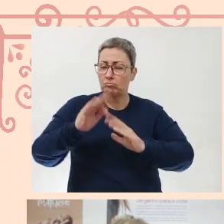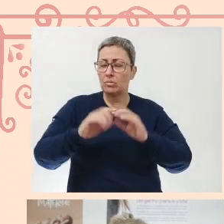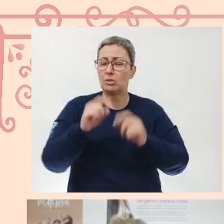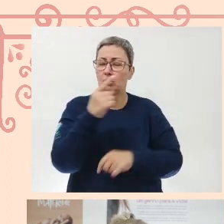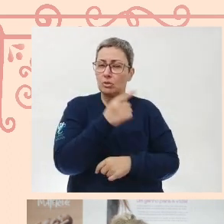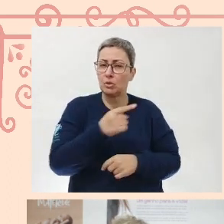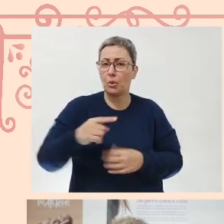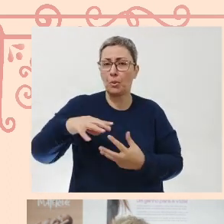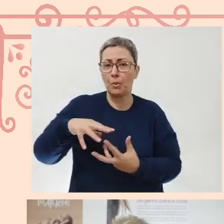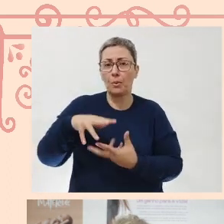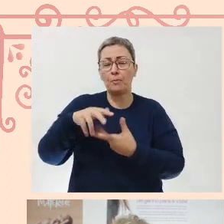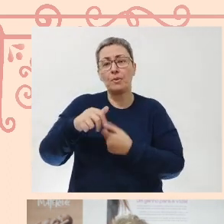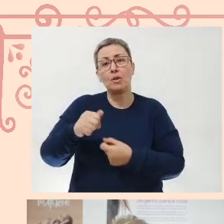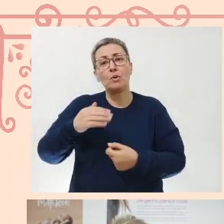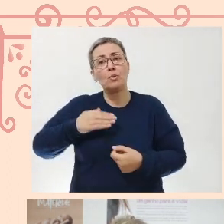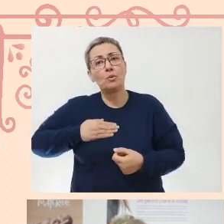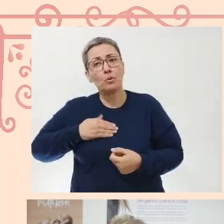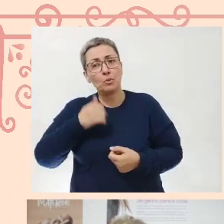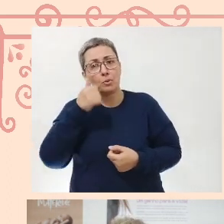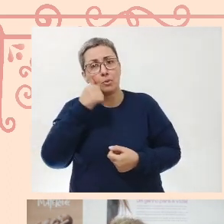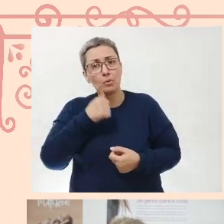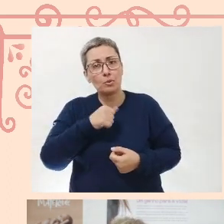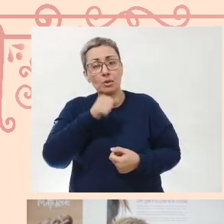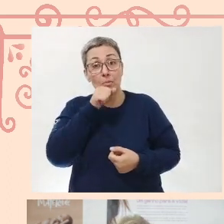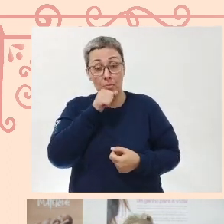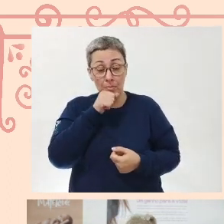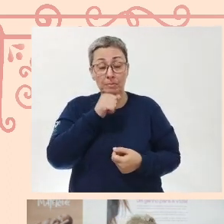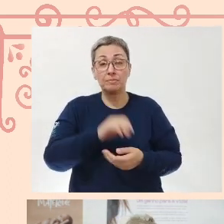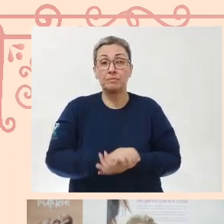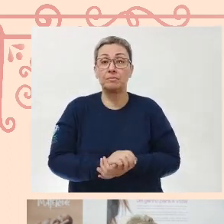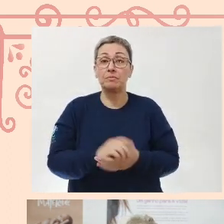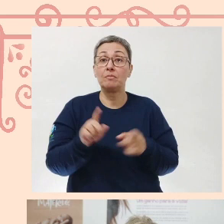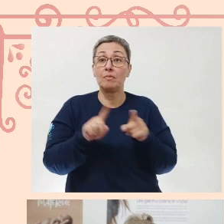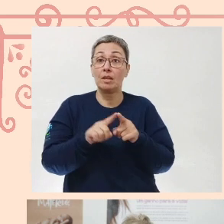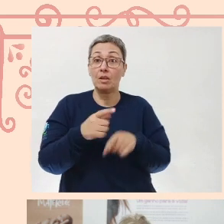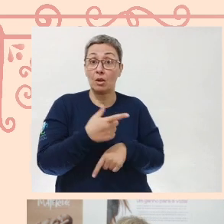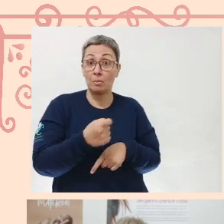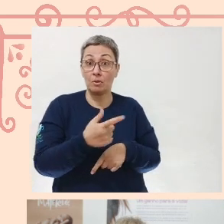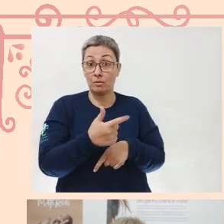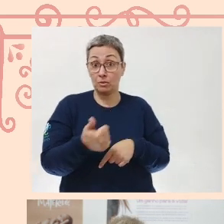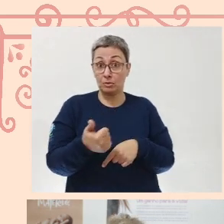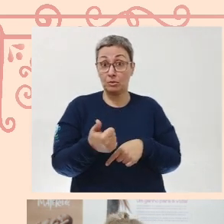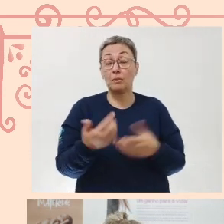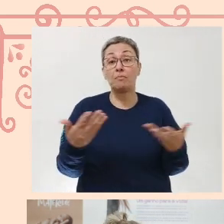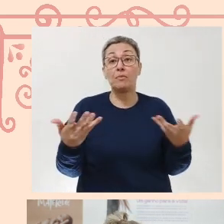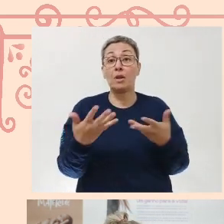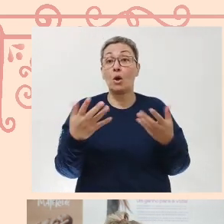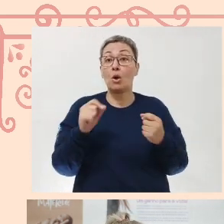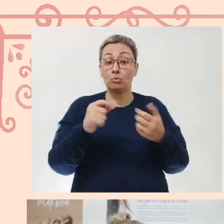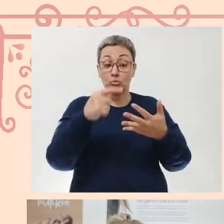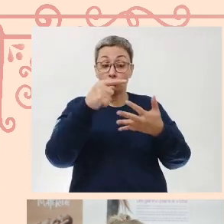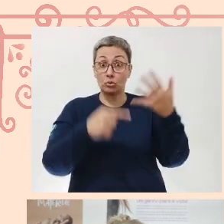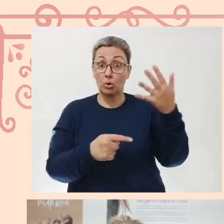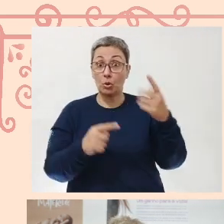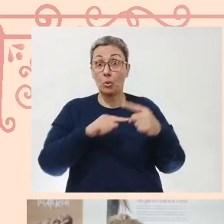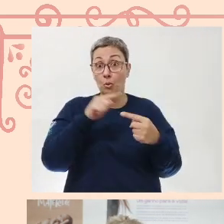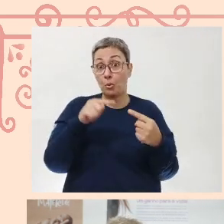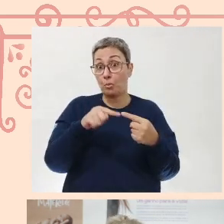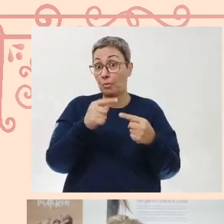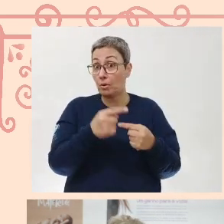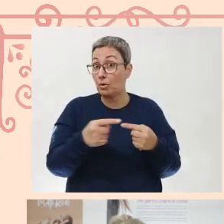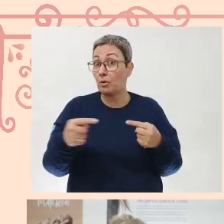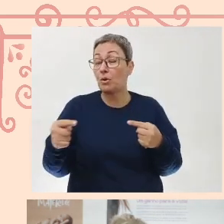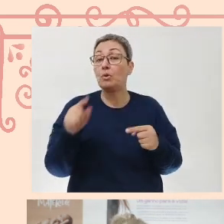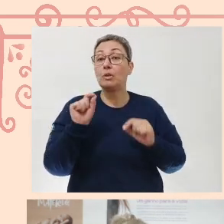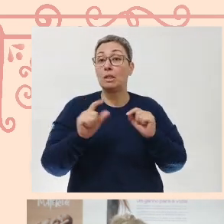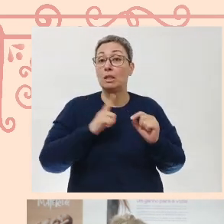as ações da Semana Mundial do Aleitamento Materno 2021. E entre os